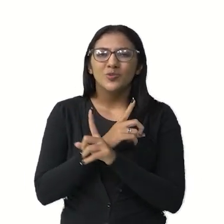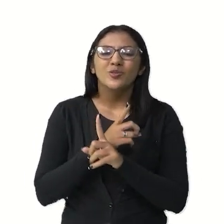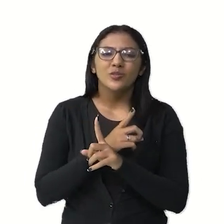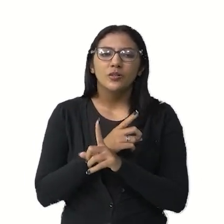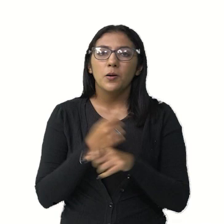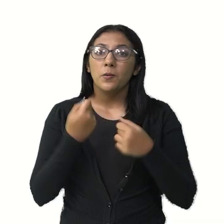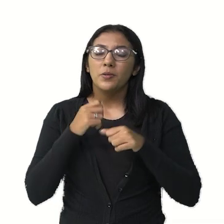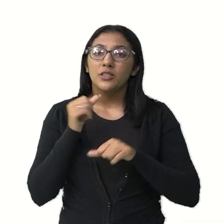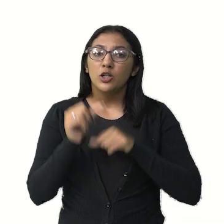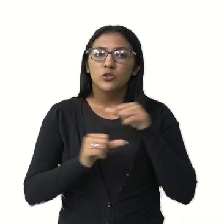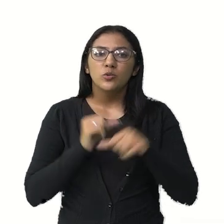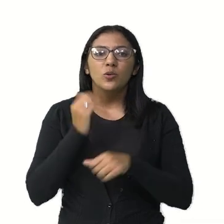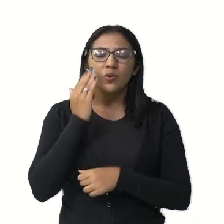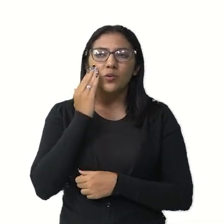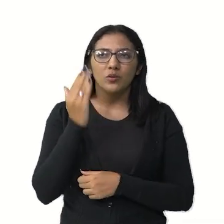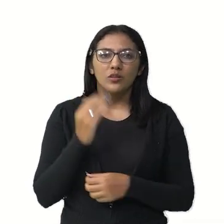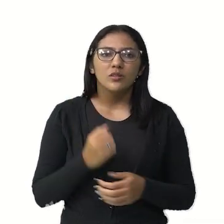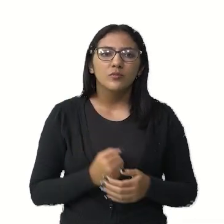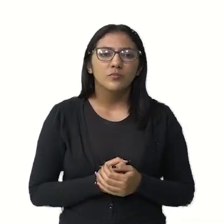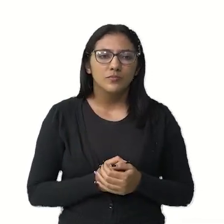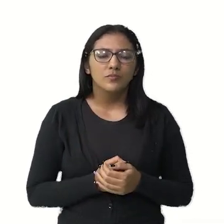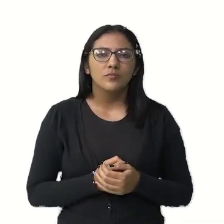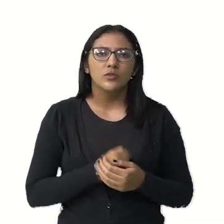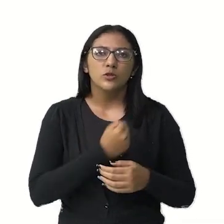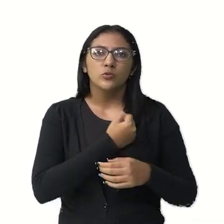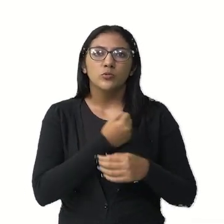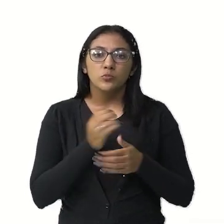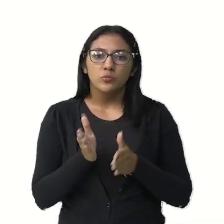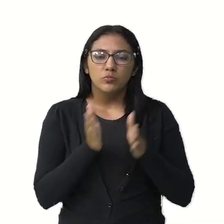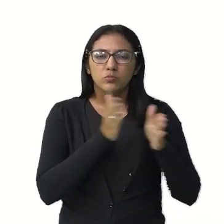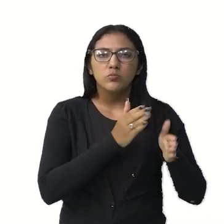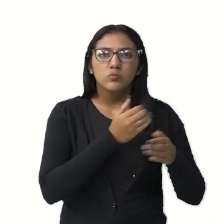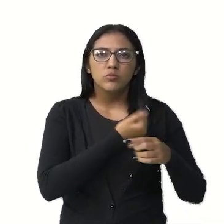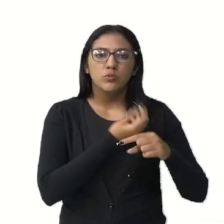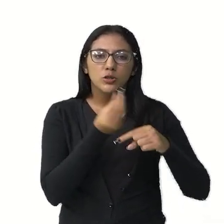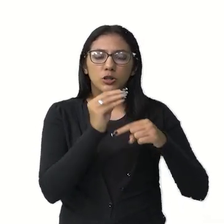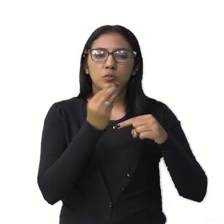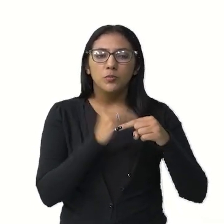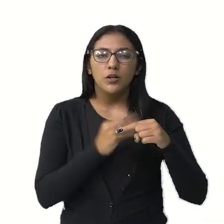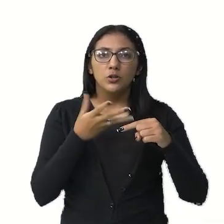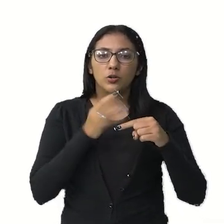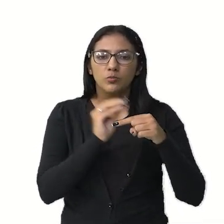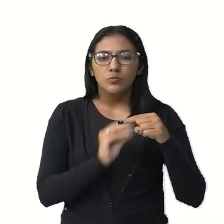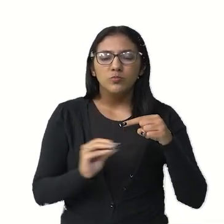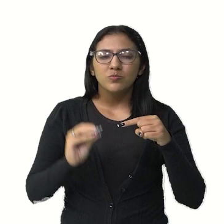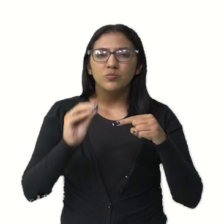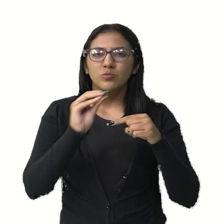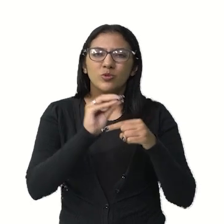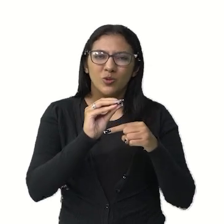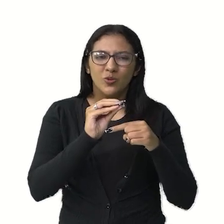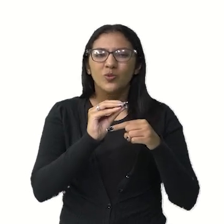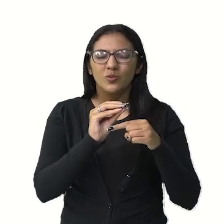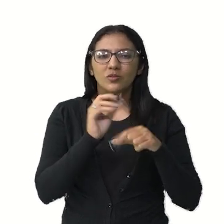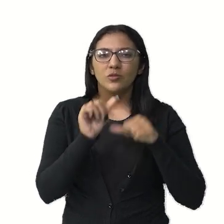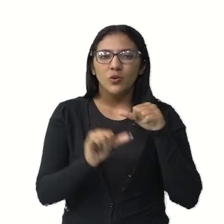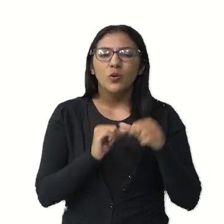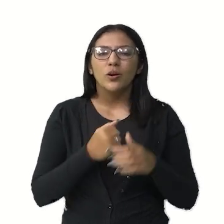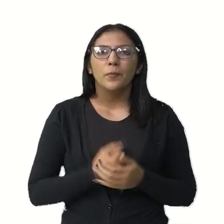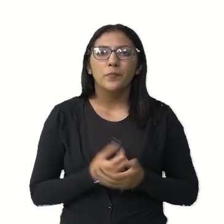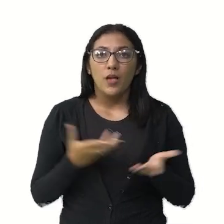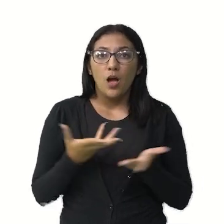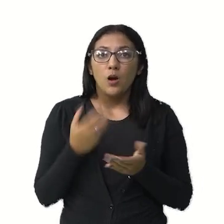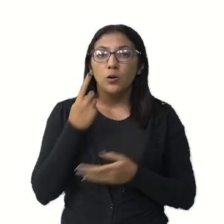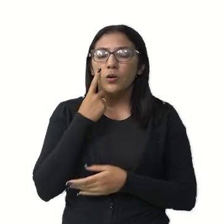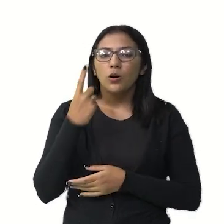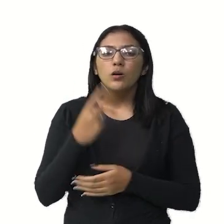proporcionais, então a gente vai trocar aqui, ó, uma das razões, a gente inverte aqui o nosso numerador com o denominador, a gente vai escrever